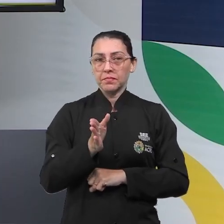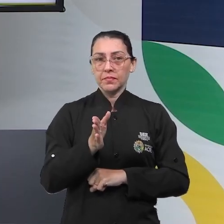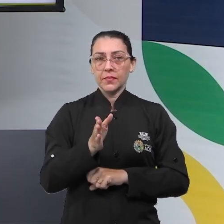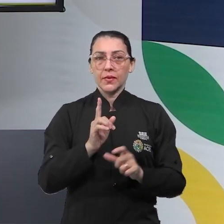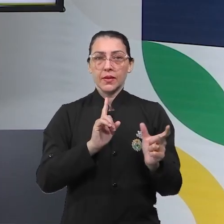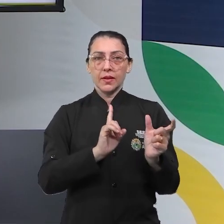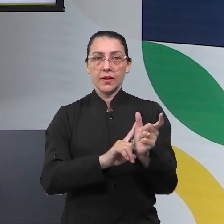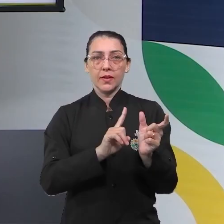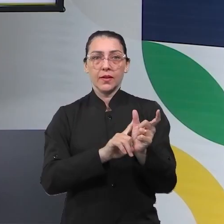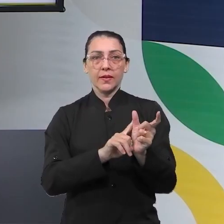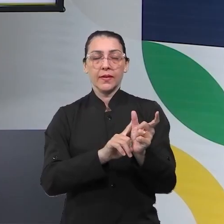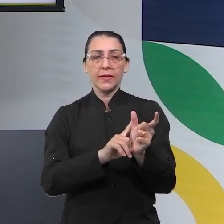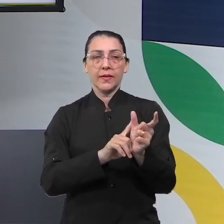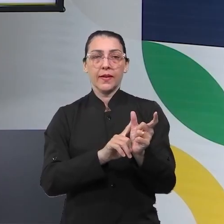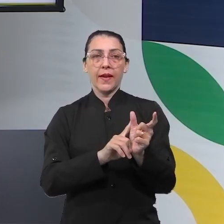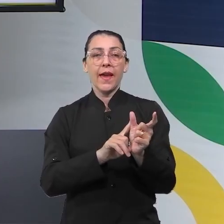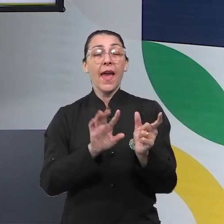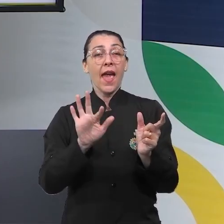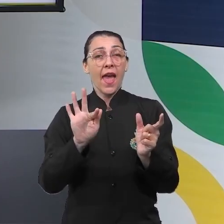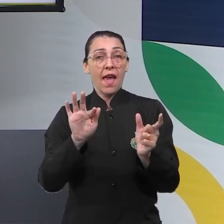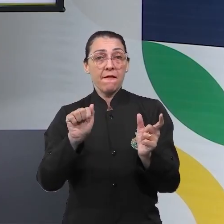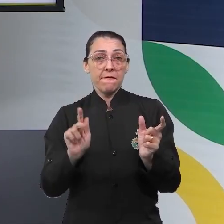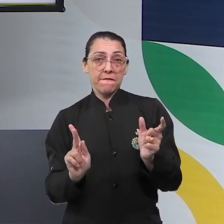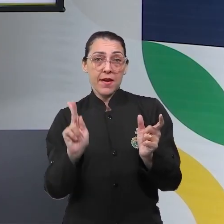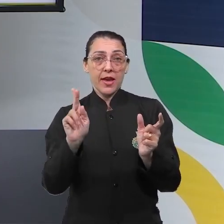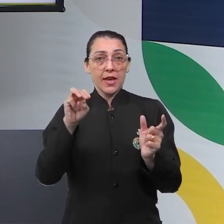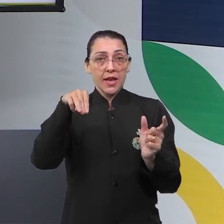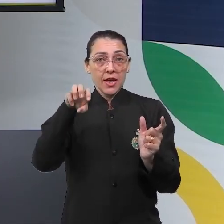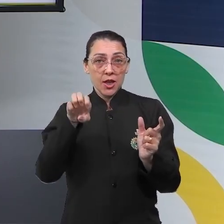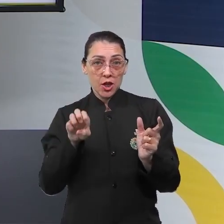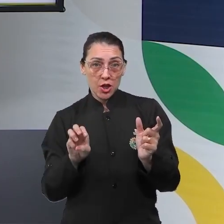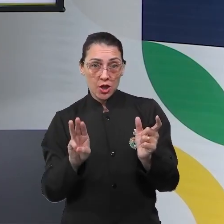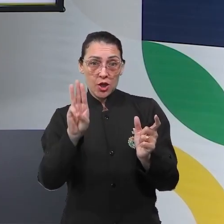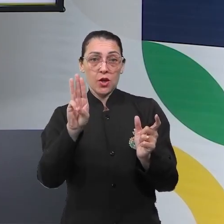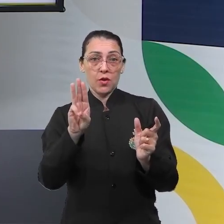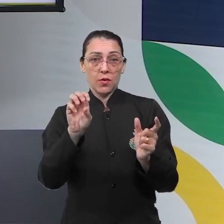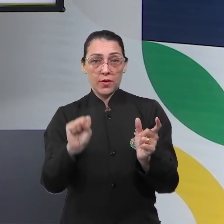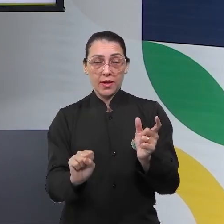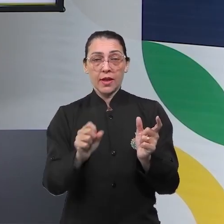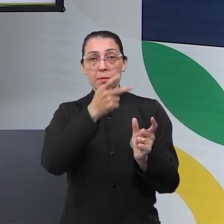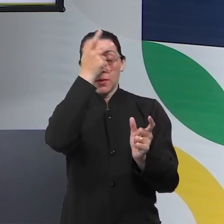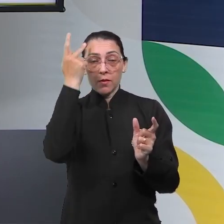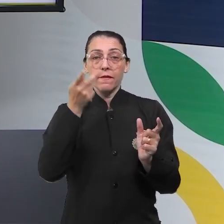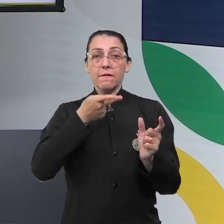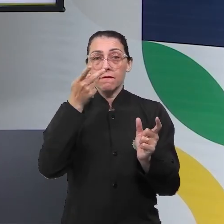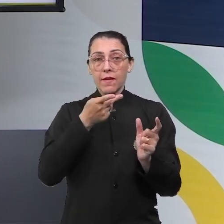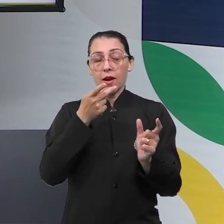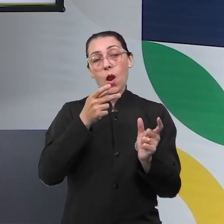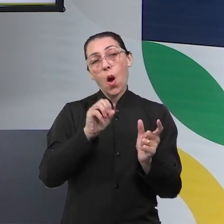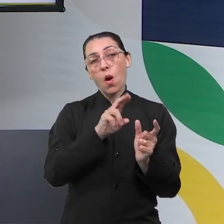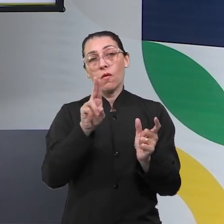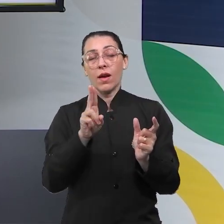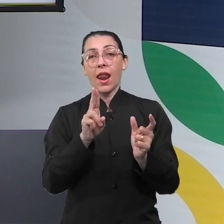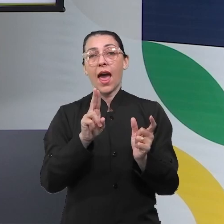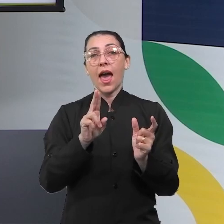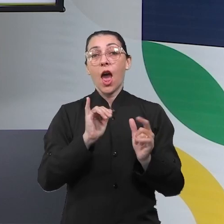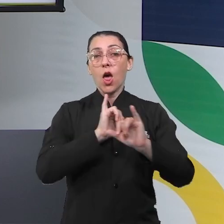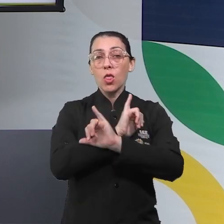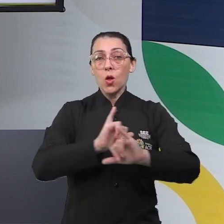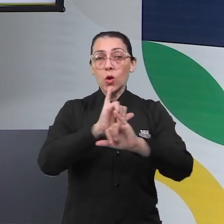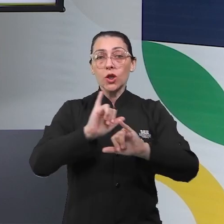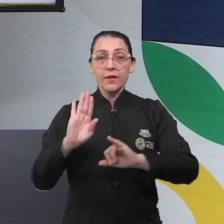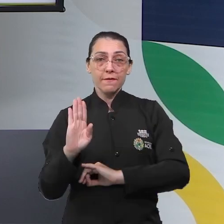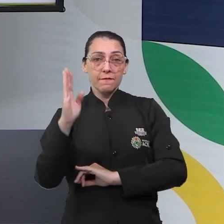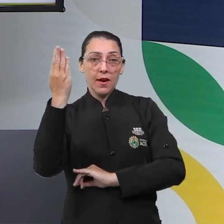no termo fake news? Muitas vezes as pessoas preferem falar fake news ao invés de falar notícia falsa,